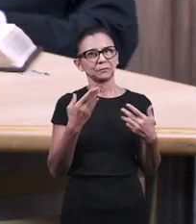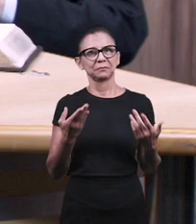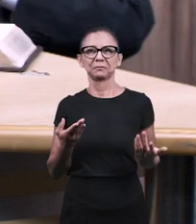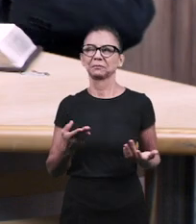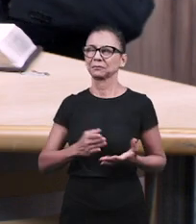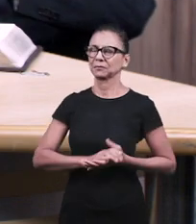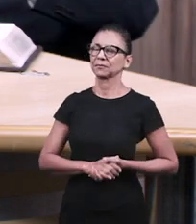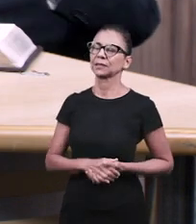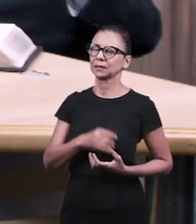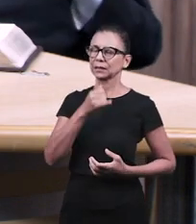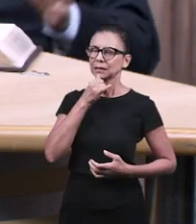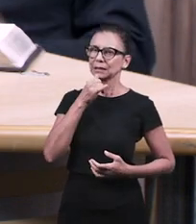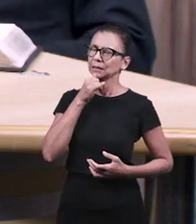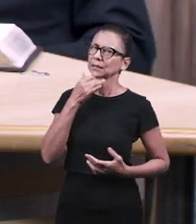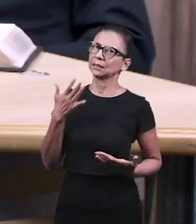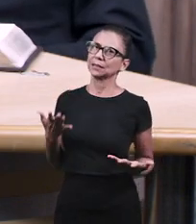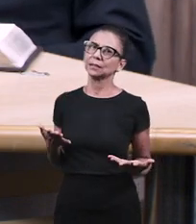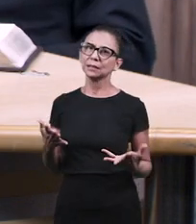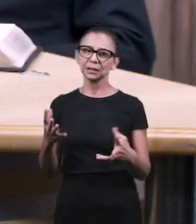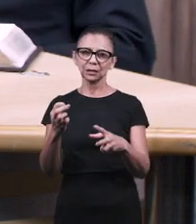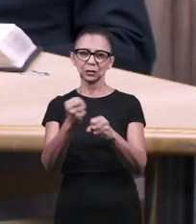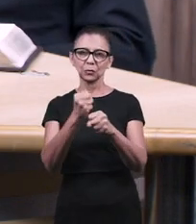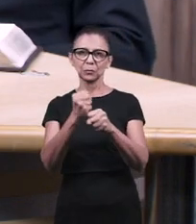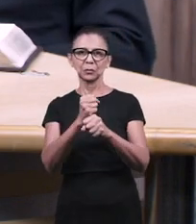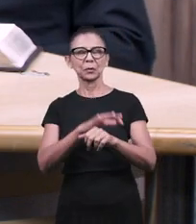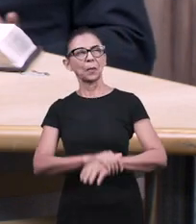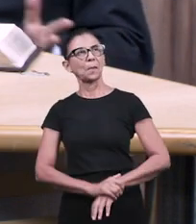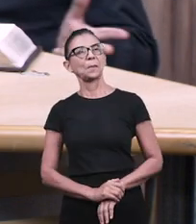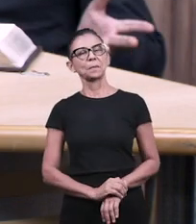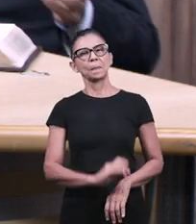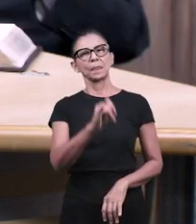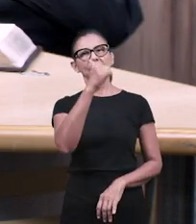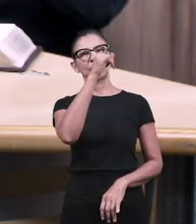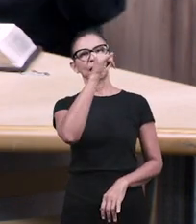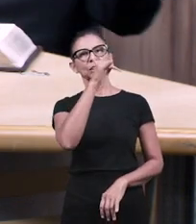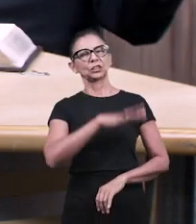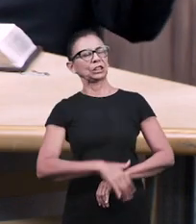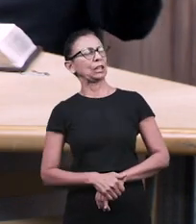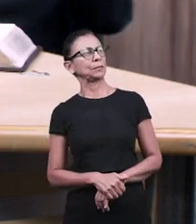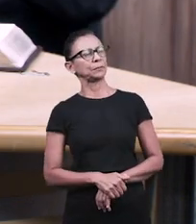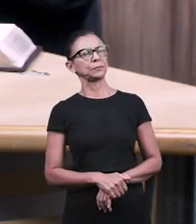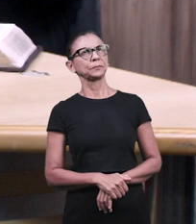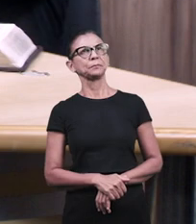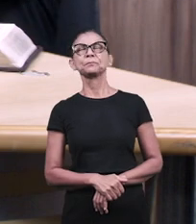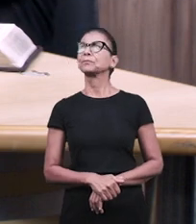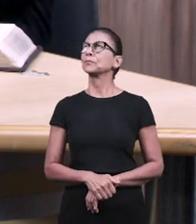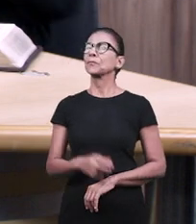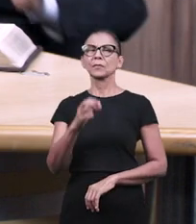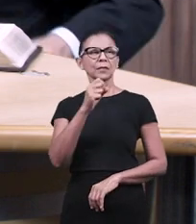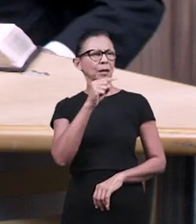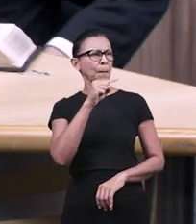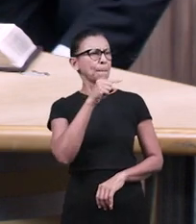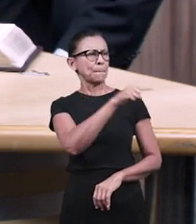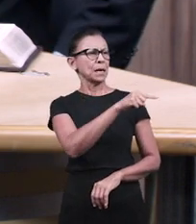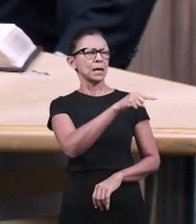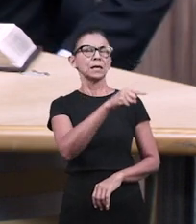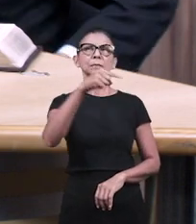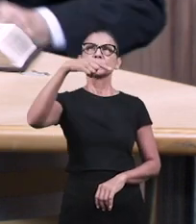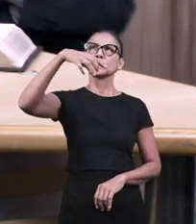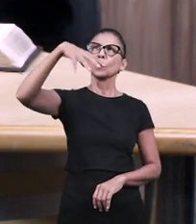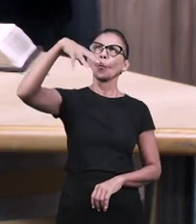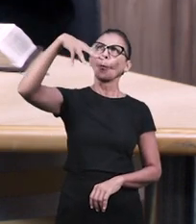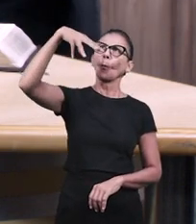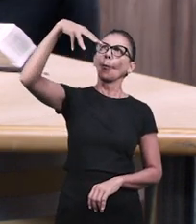Então, vamos dizer assim, você construiu, apertou o interruptor, não acendeu a luz, está com defeito em algum lugar aí, né?